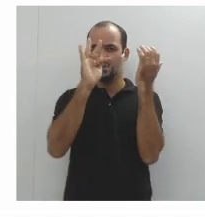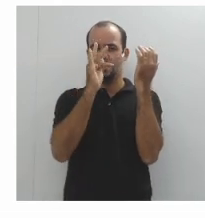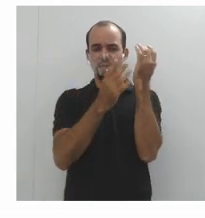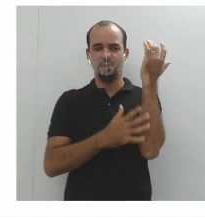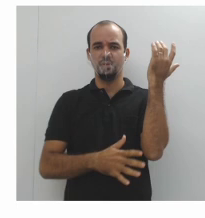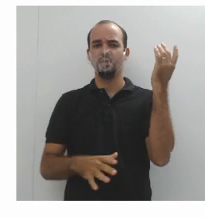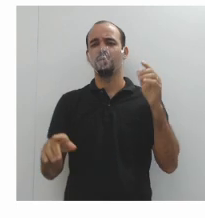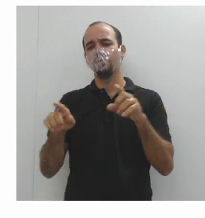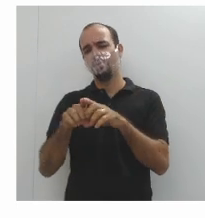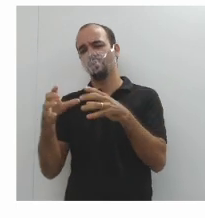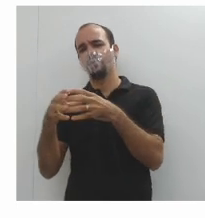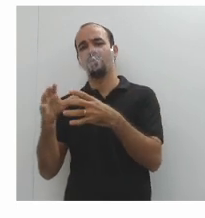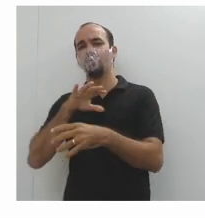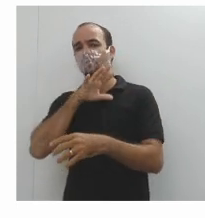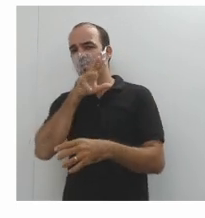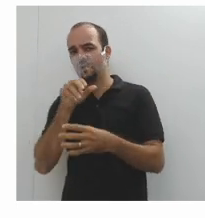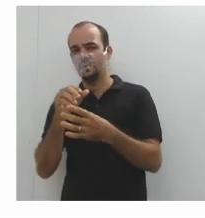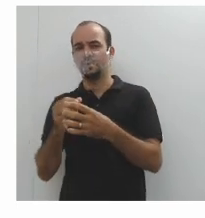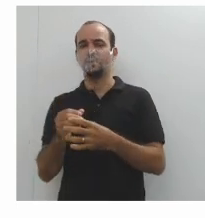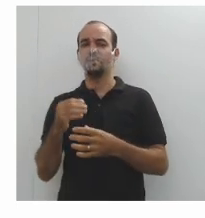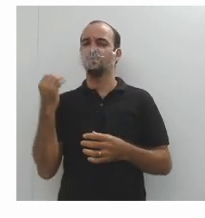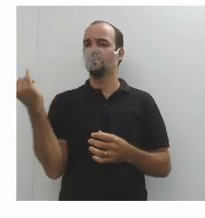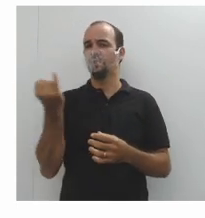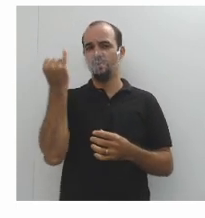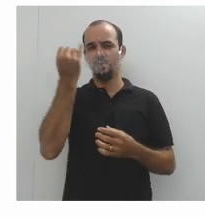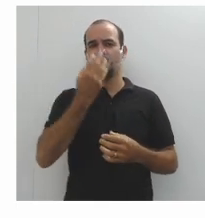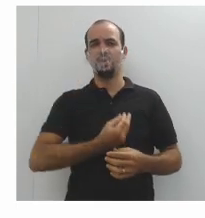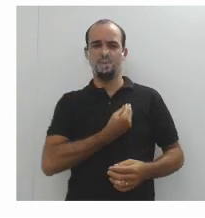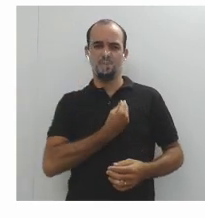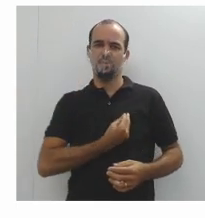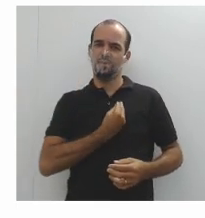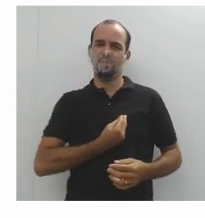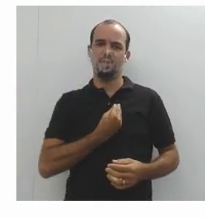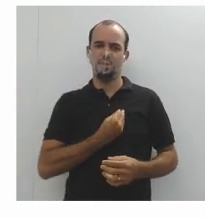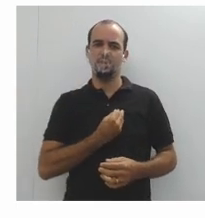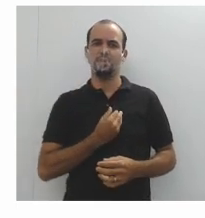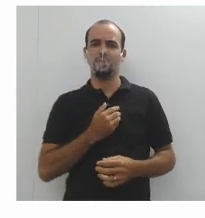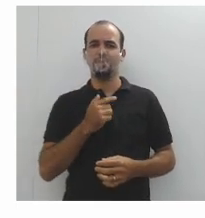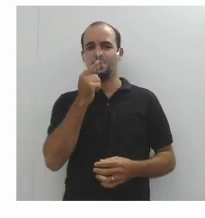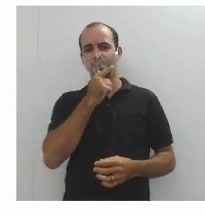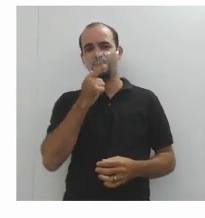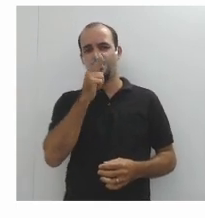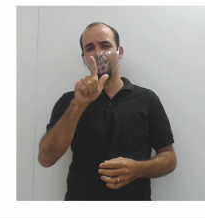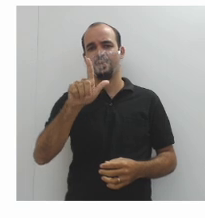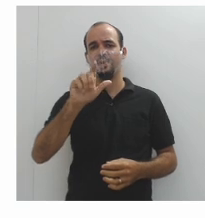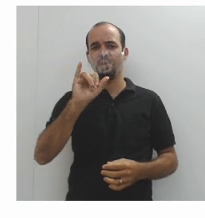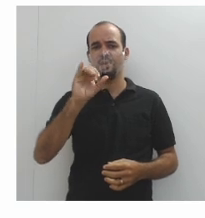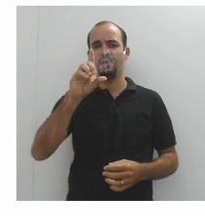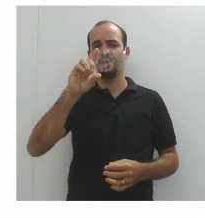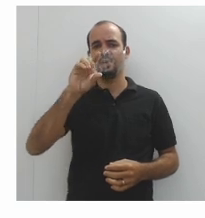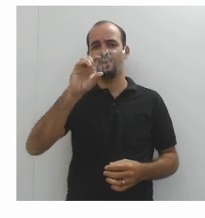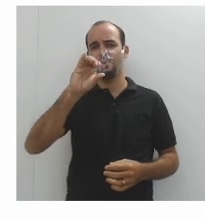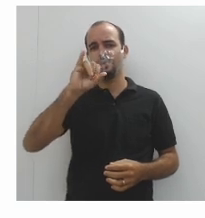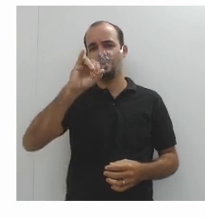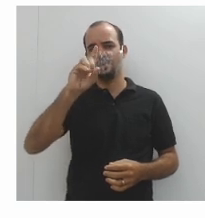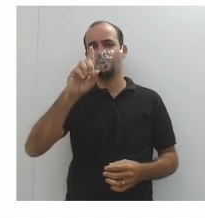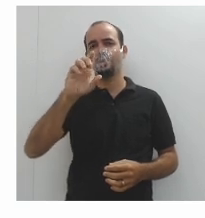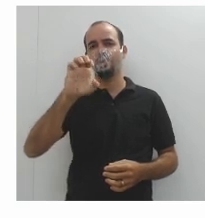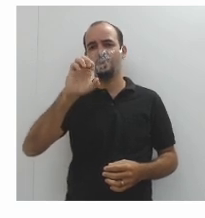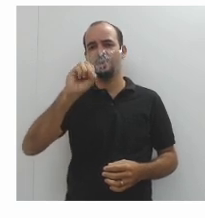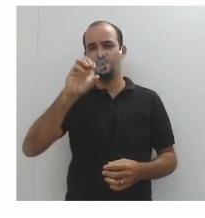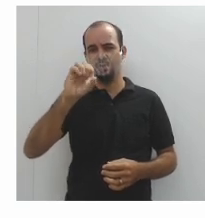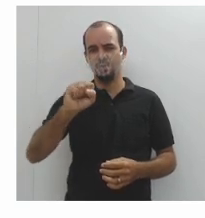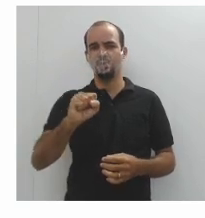animais. Olha só, gente, qual é a nossa definição de carboidrato,